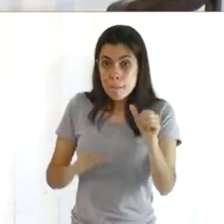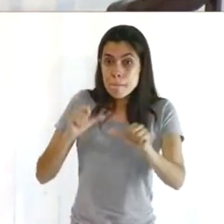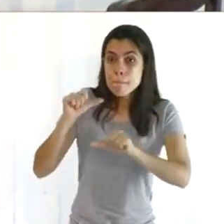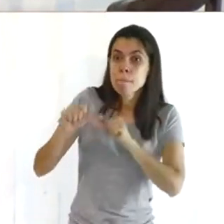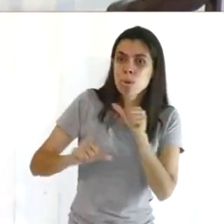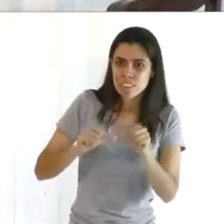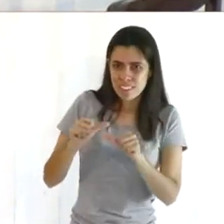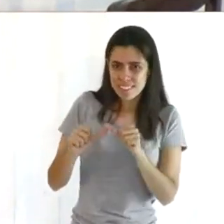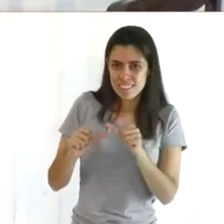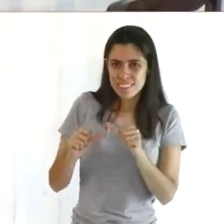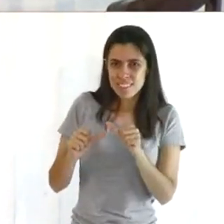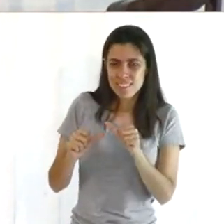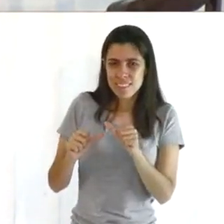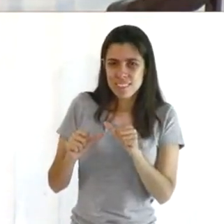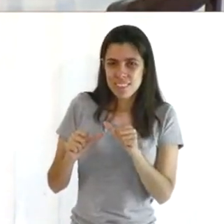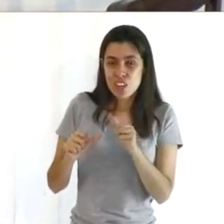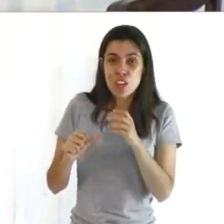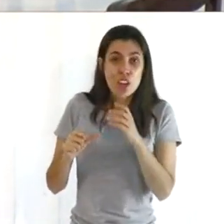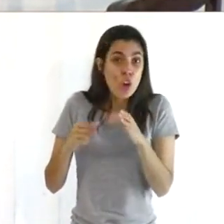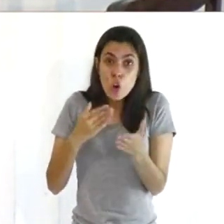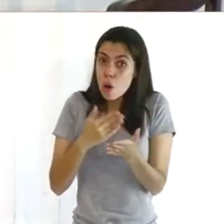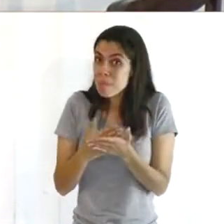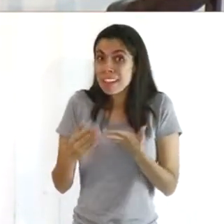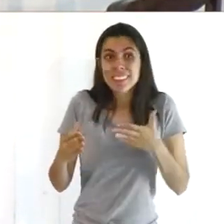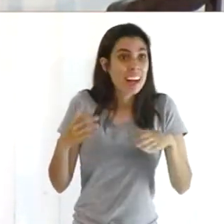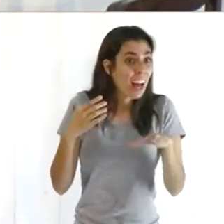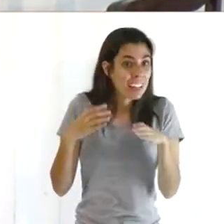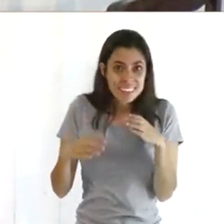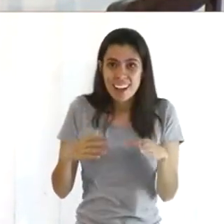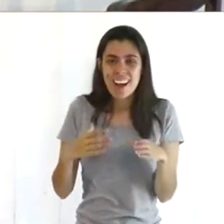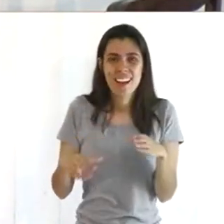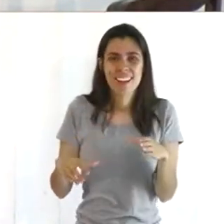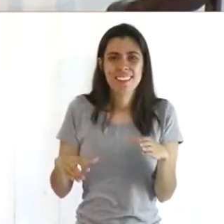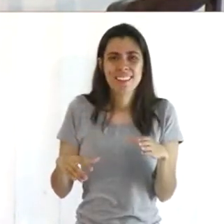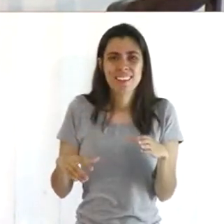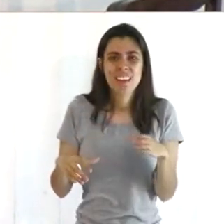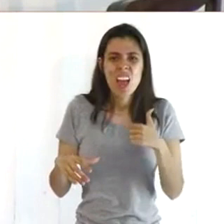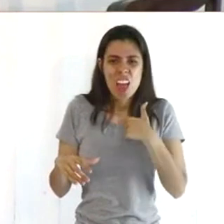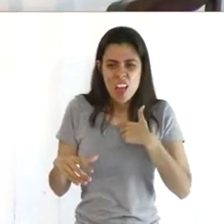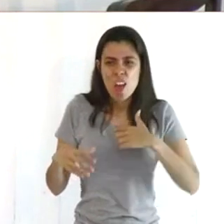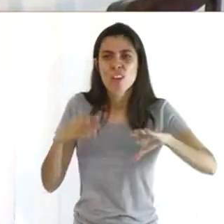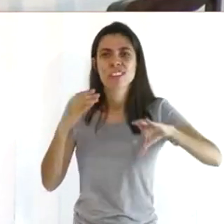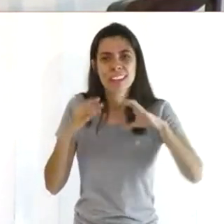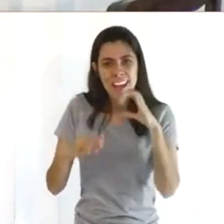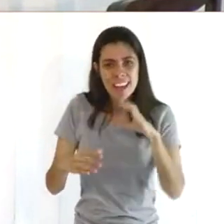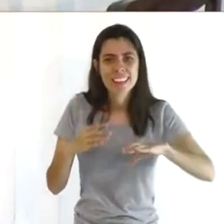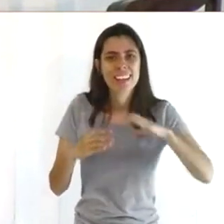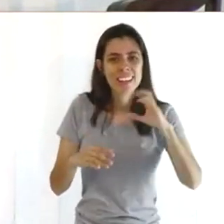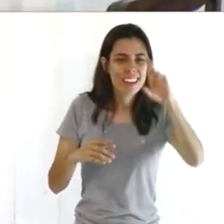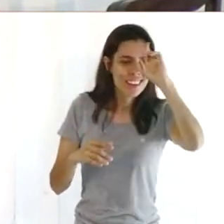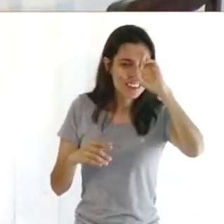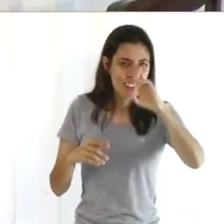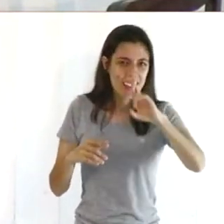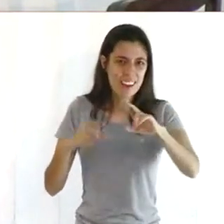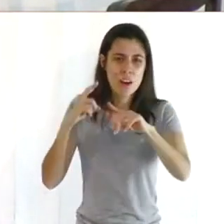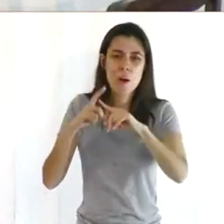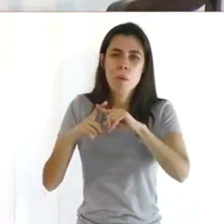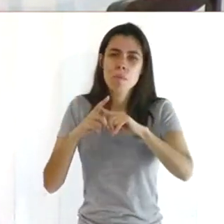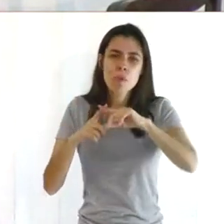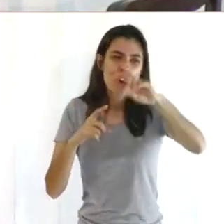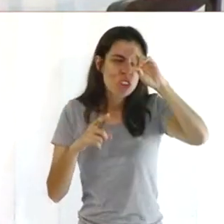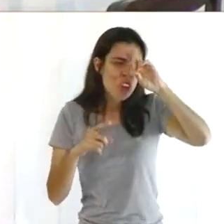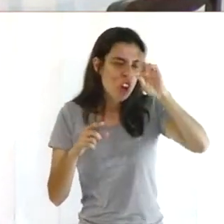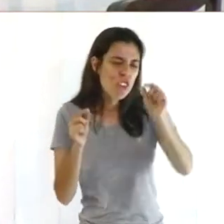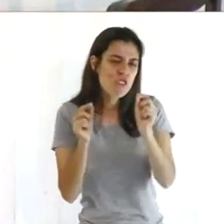diz: então agora ele até vai cantar, irmãos: eu cantarei ao Senhor, porquanto me tem feito muito bem.